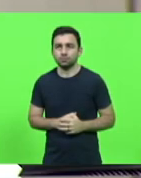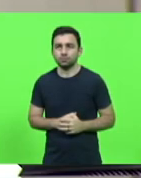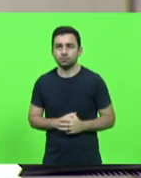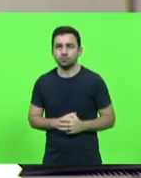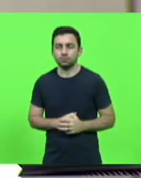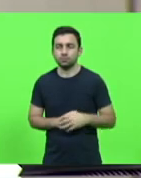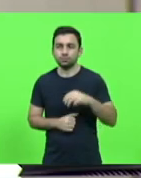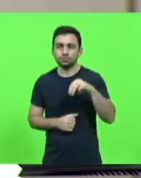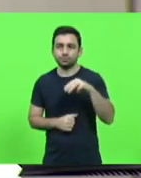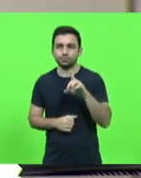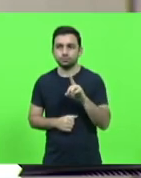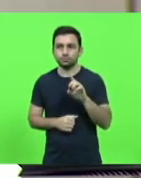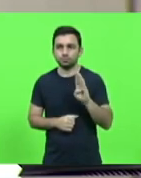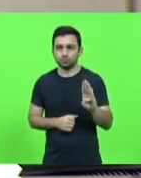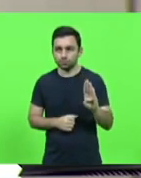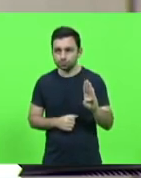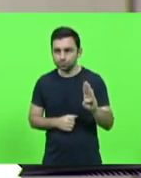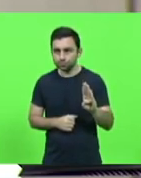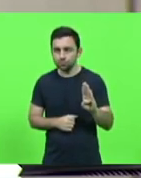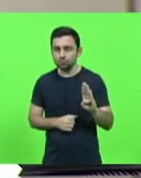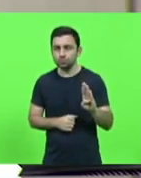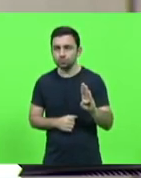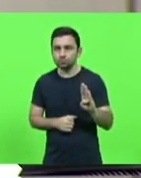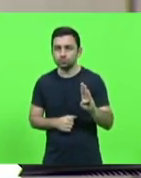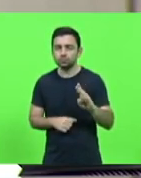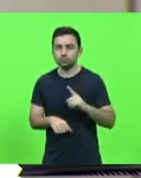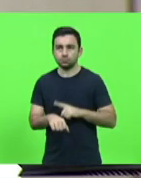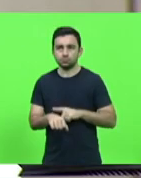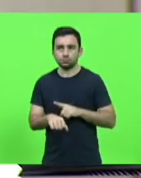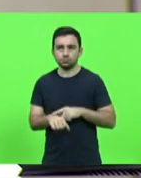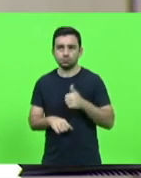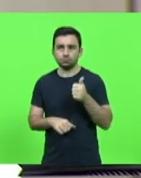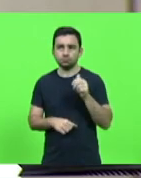Bloco MDB, Partido Novo, por 15 minutos.